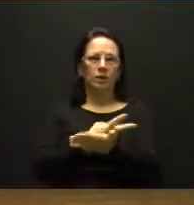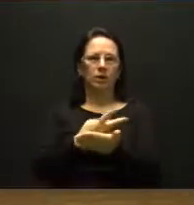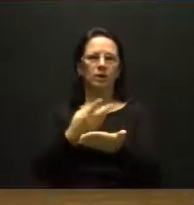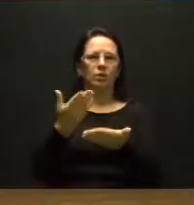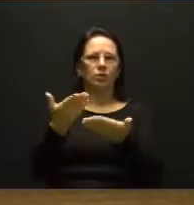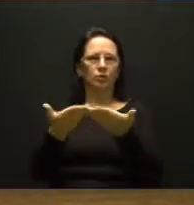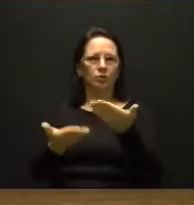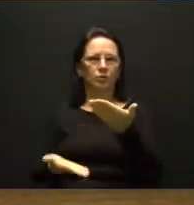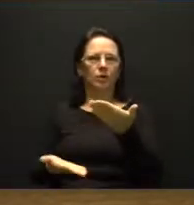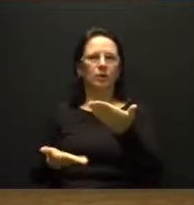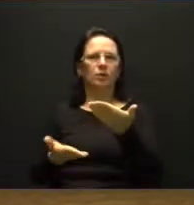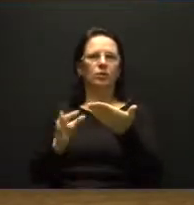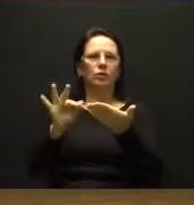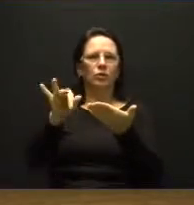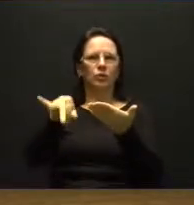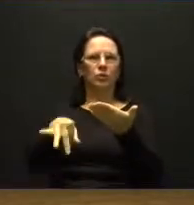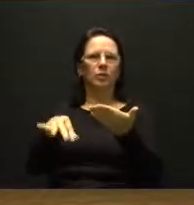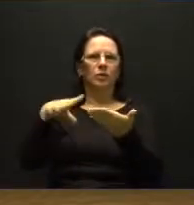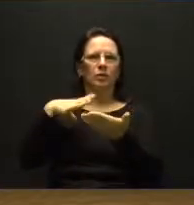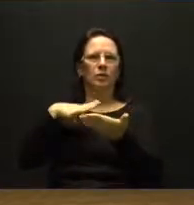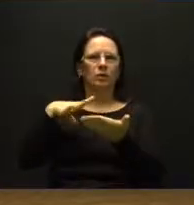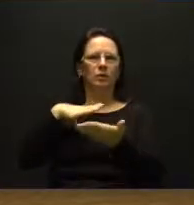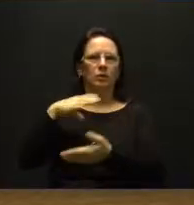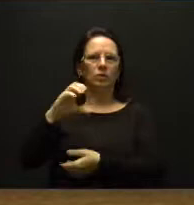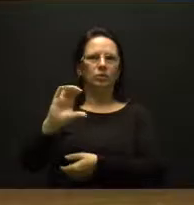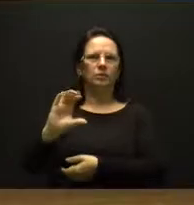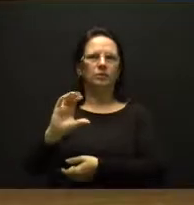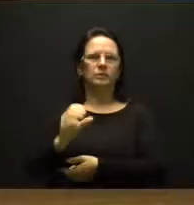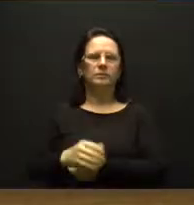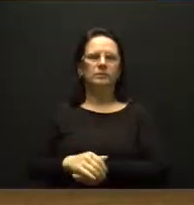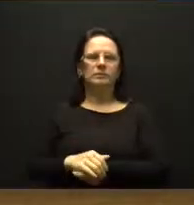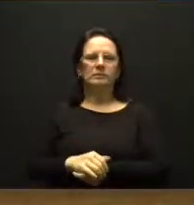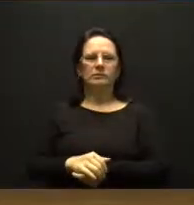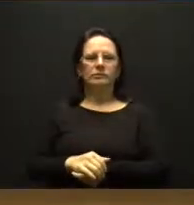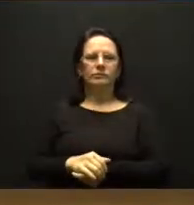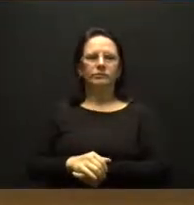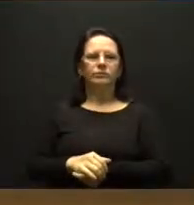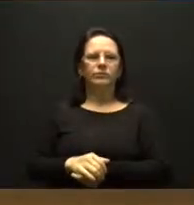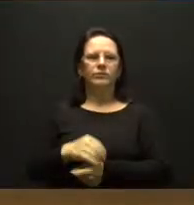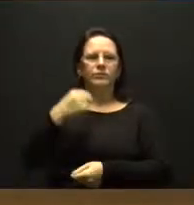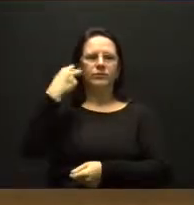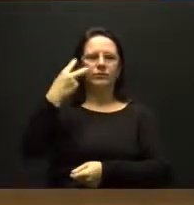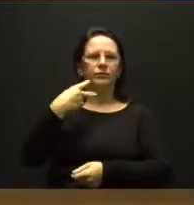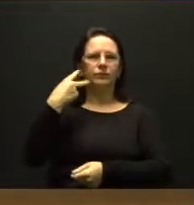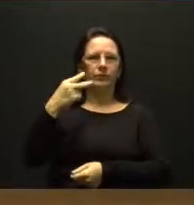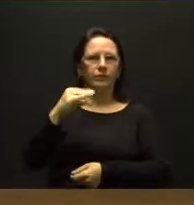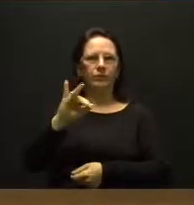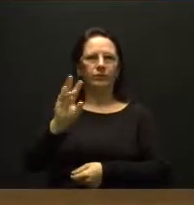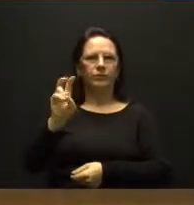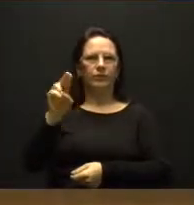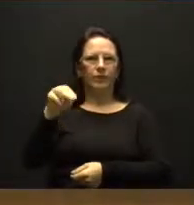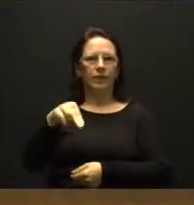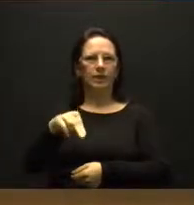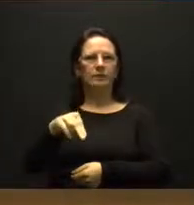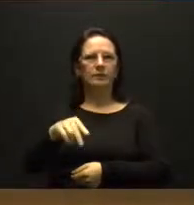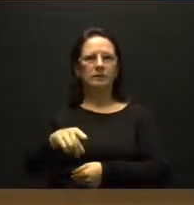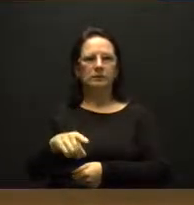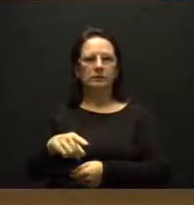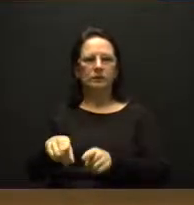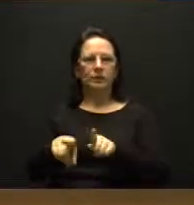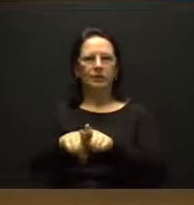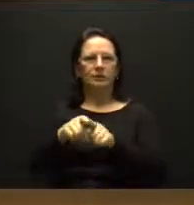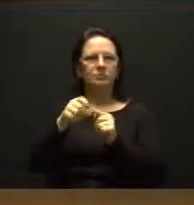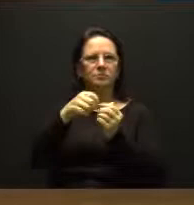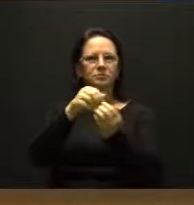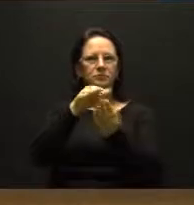final na ponta o município da cidade de van e o caso é muito sério porque a multa